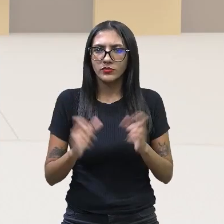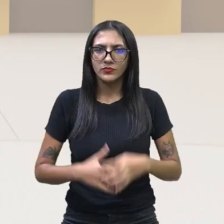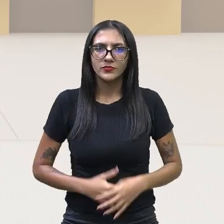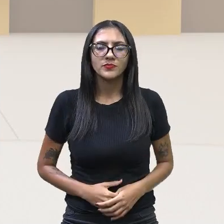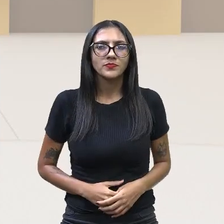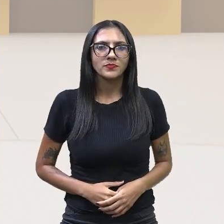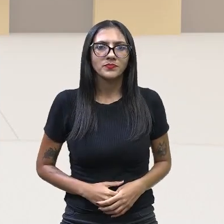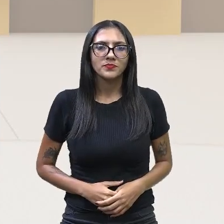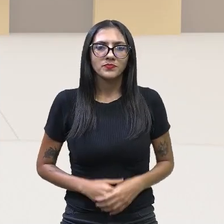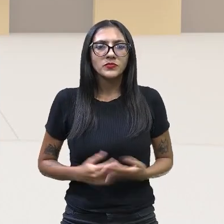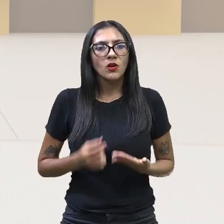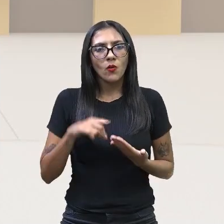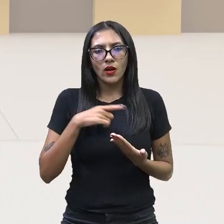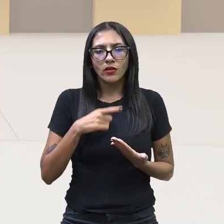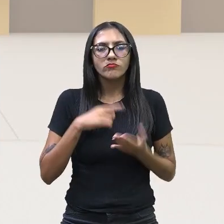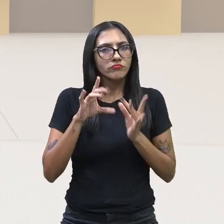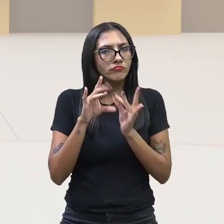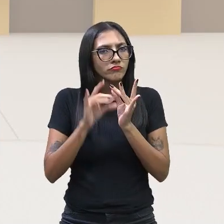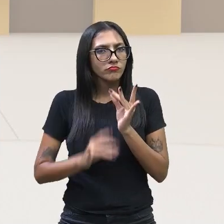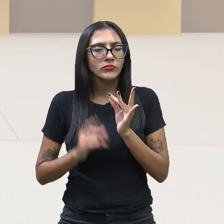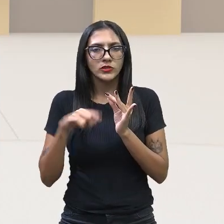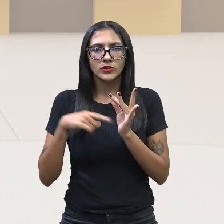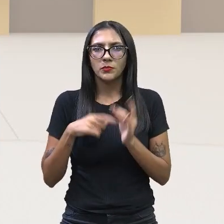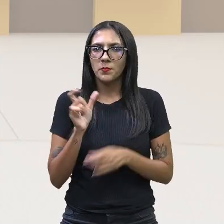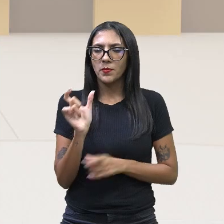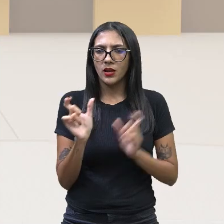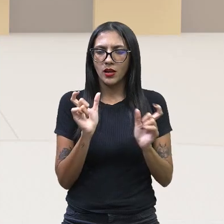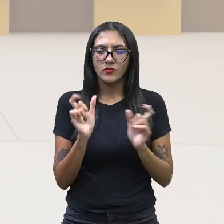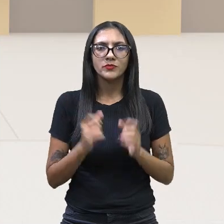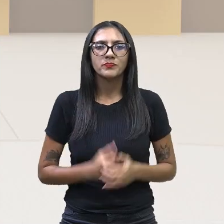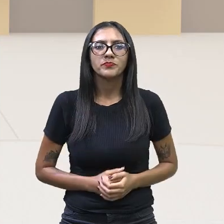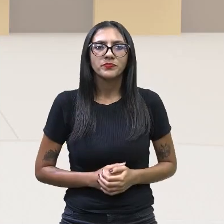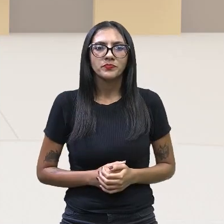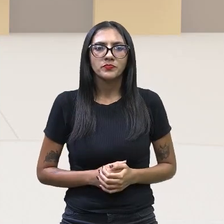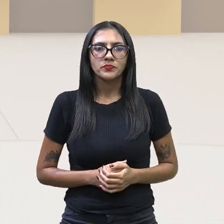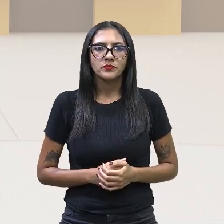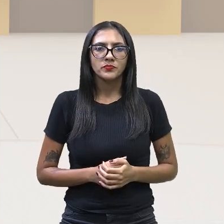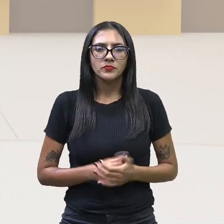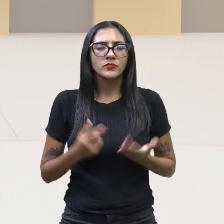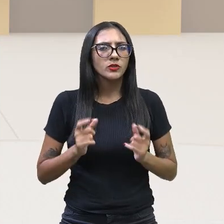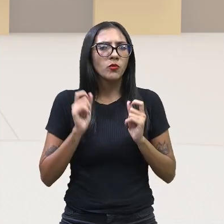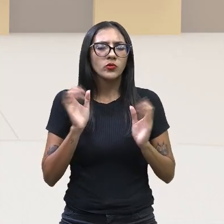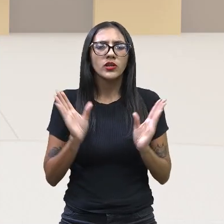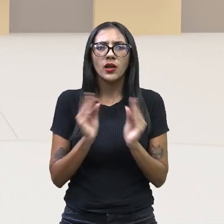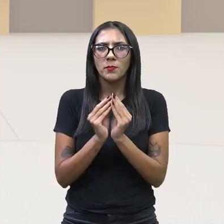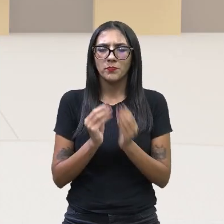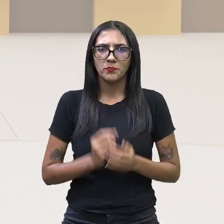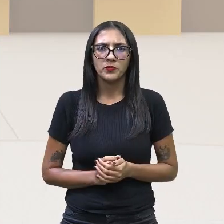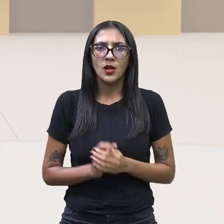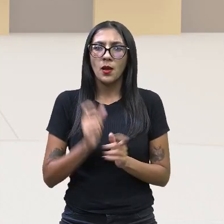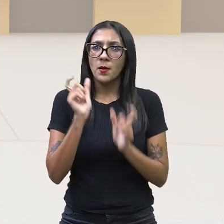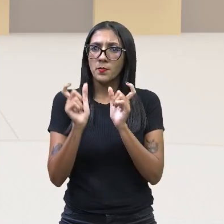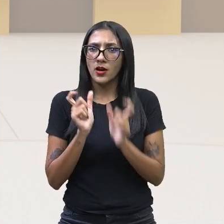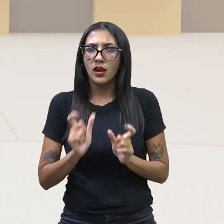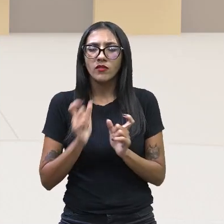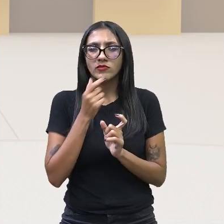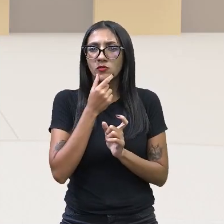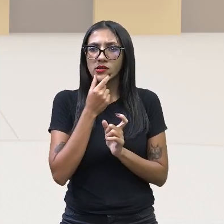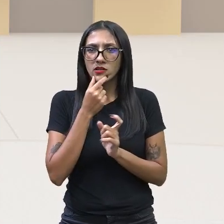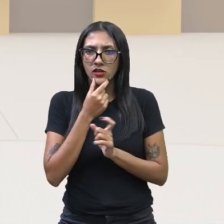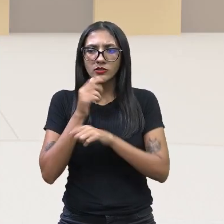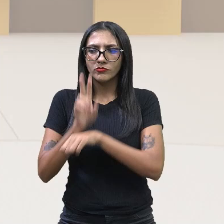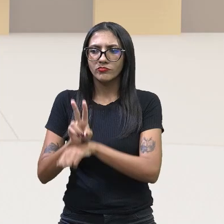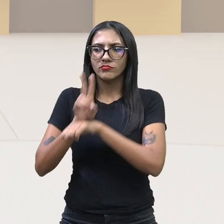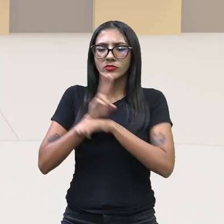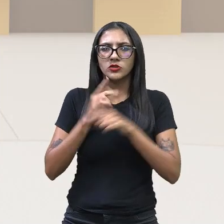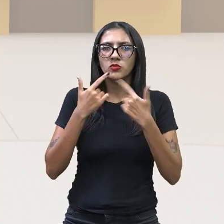tá? Exatamente essa a definição de estrangeirismo. Estrangeirismo, então, em resumo, são palavras que nós trazemos de outro idioma e ela vem